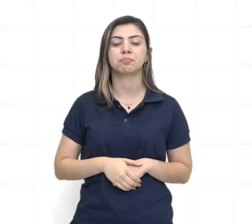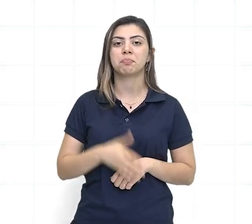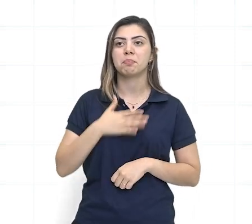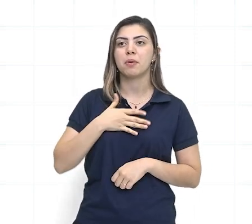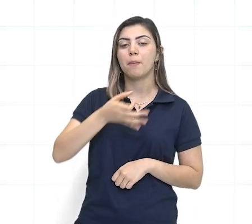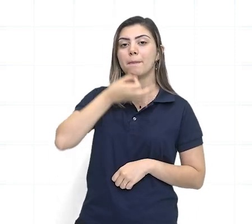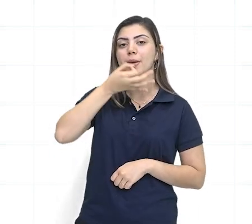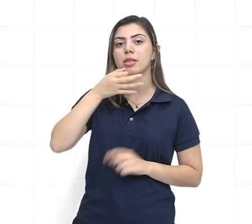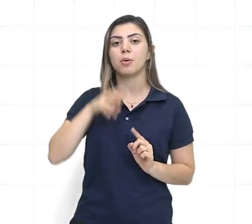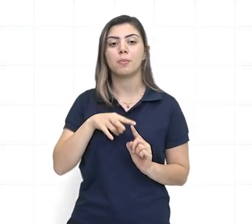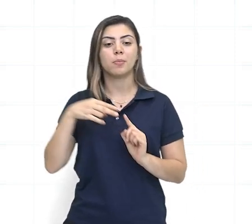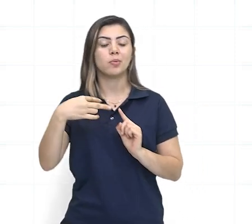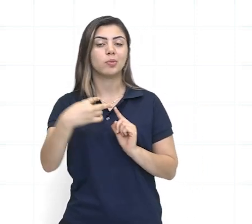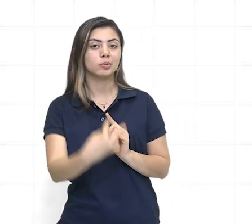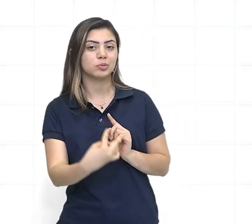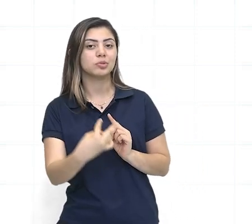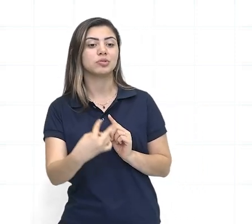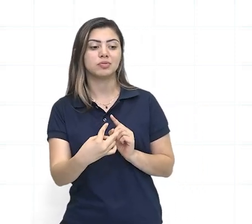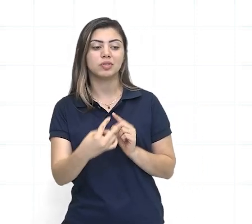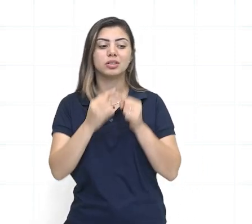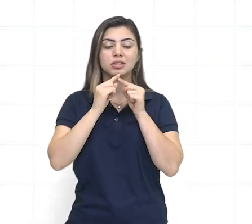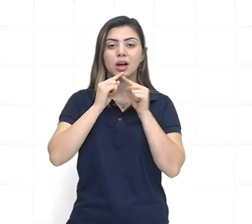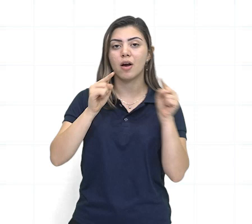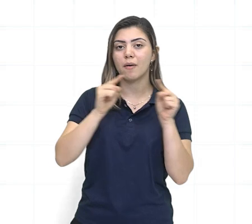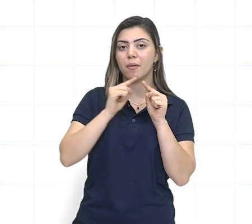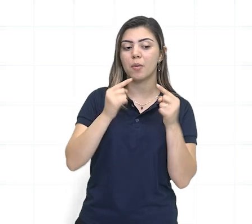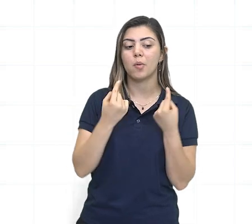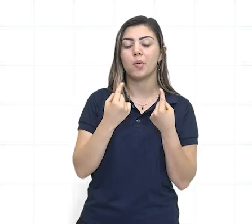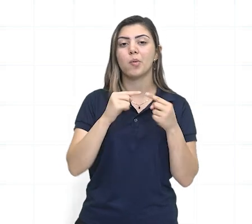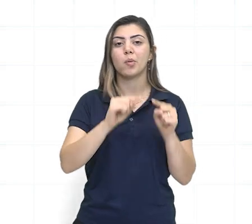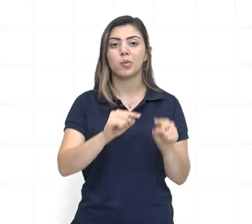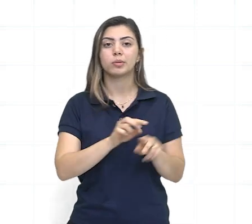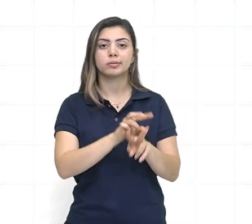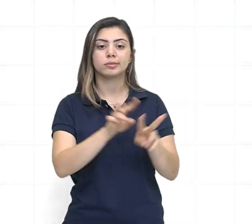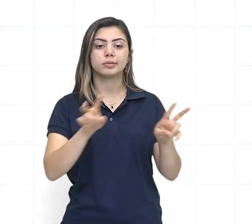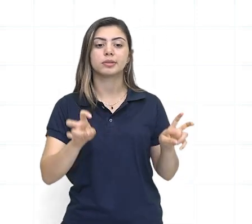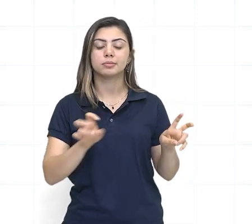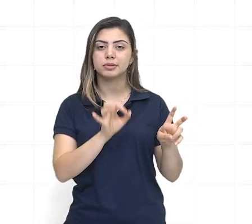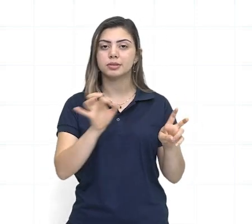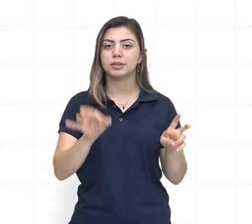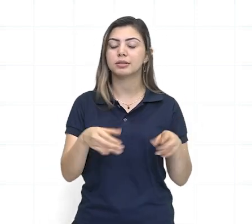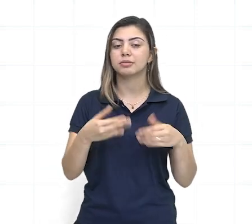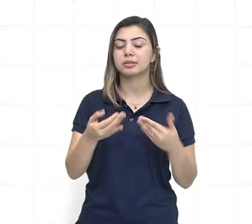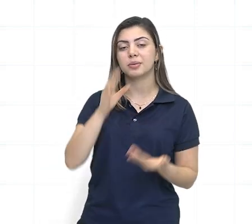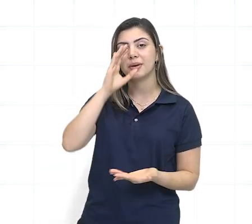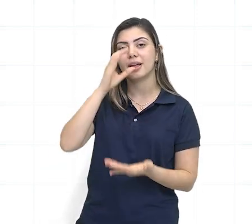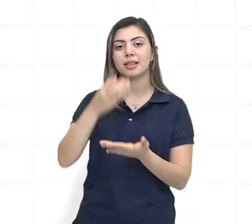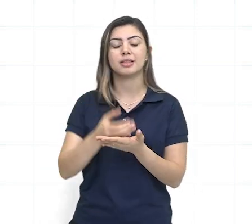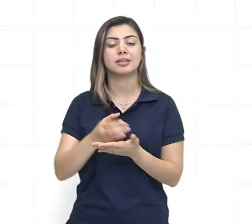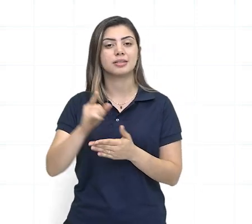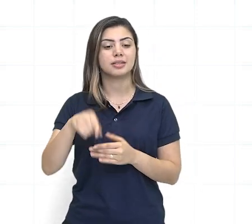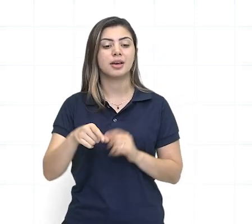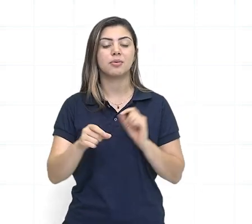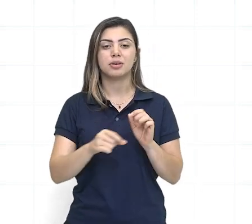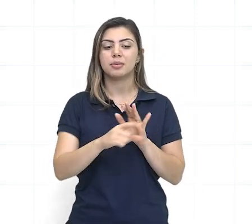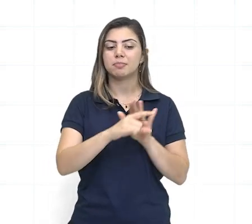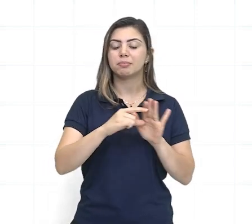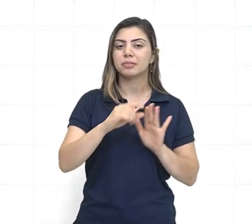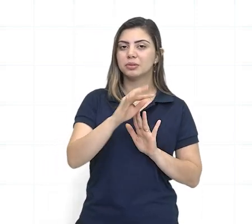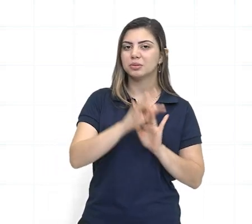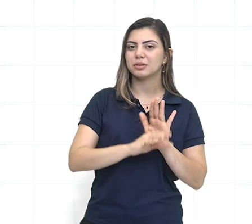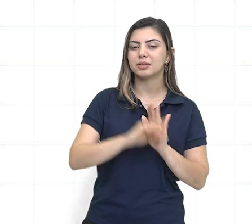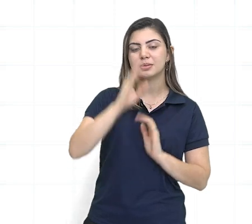de vista, posicionamento crítico. A tese é a parte fundamental para a existência